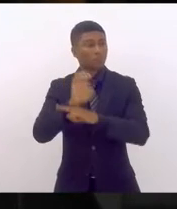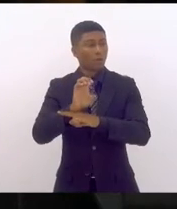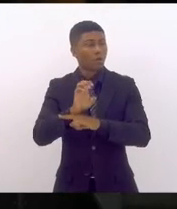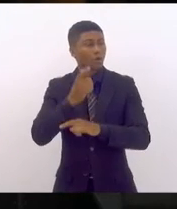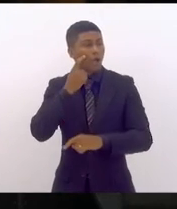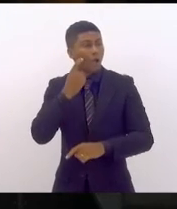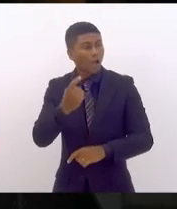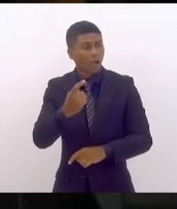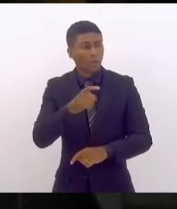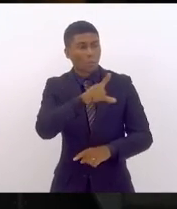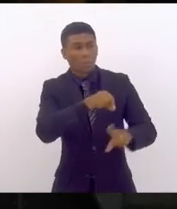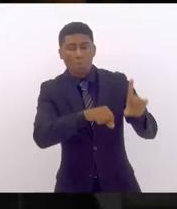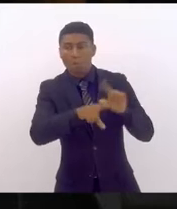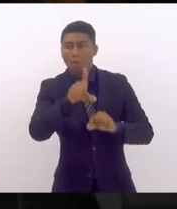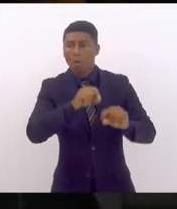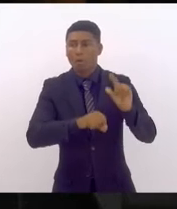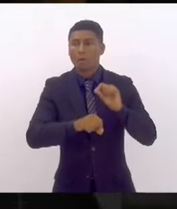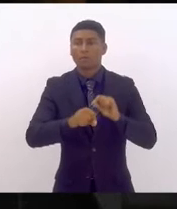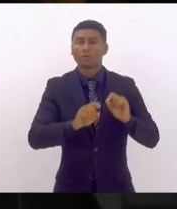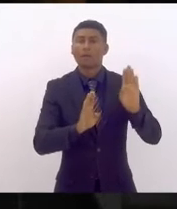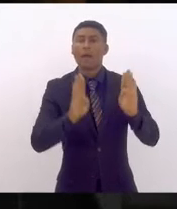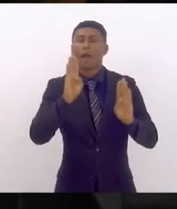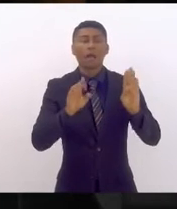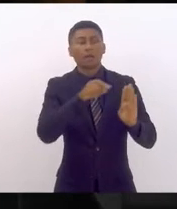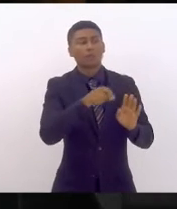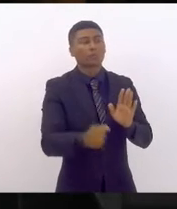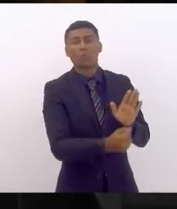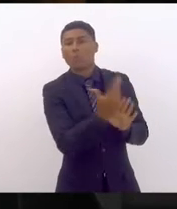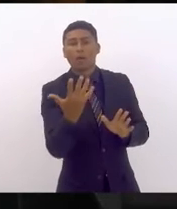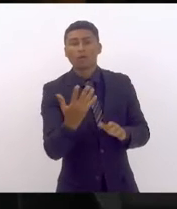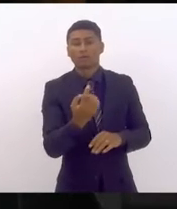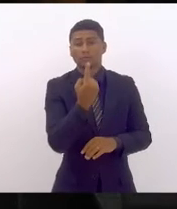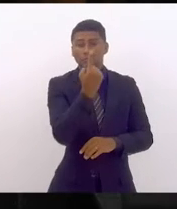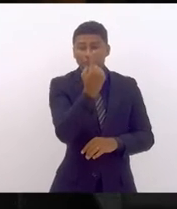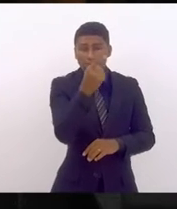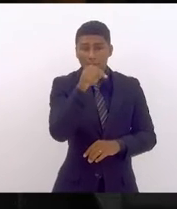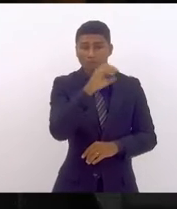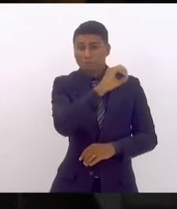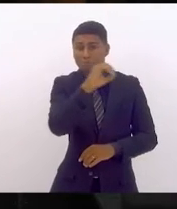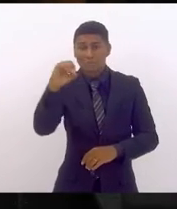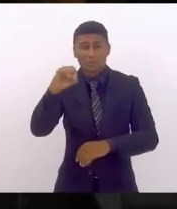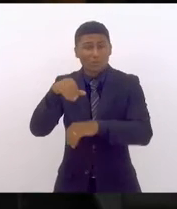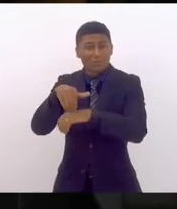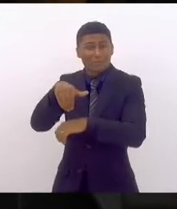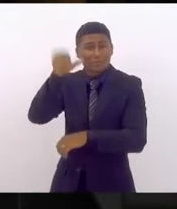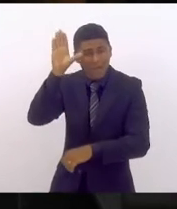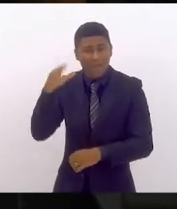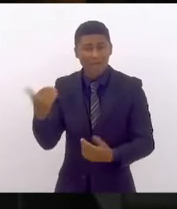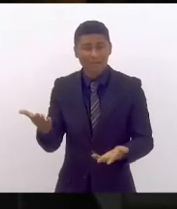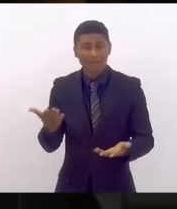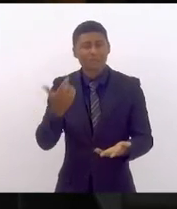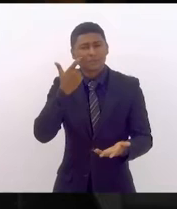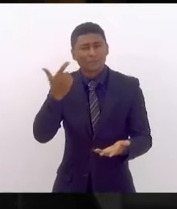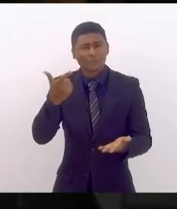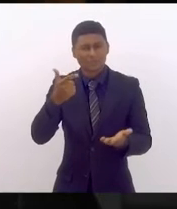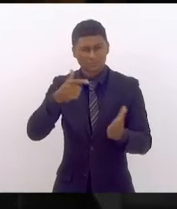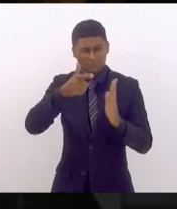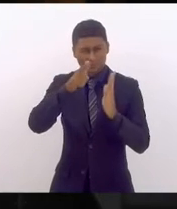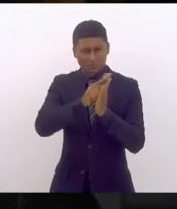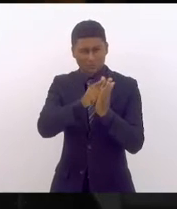19 lendo essas manchetes que retratam a realidade dos